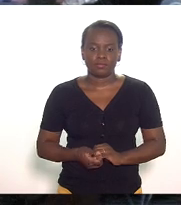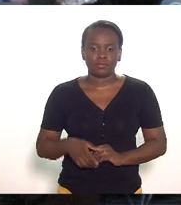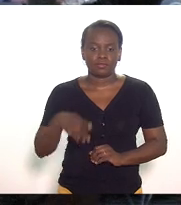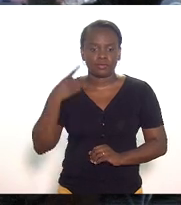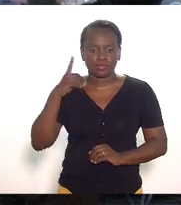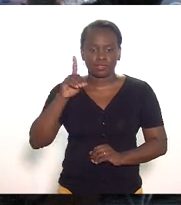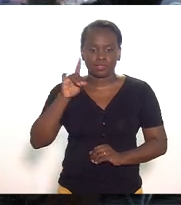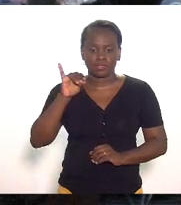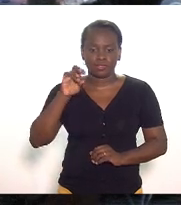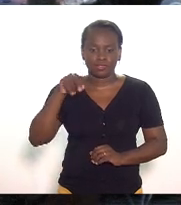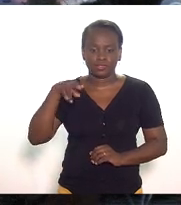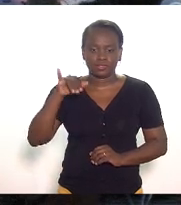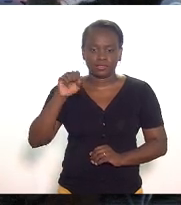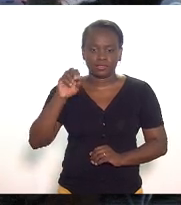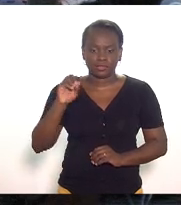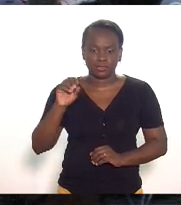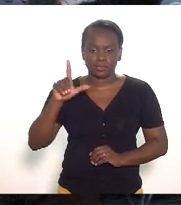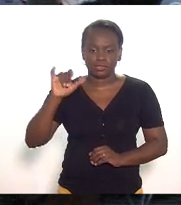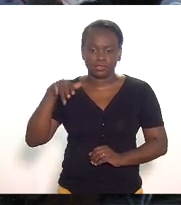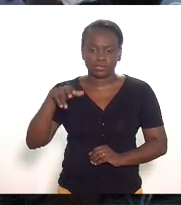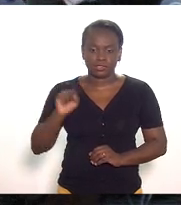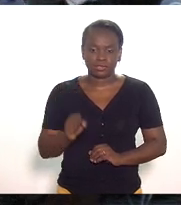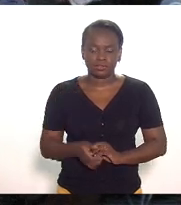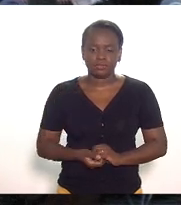Deputado Dionísio Lins.